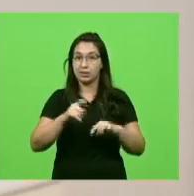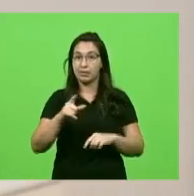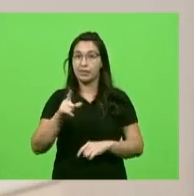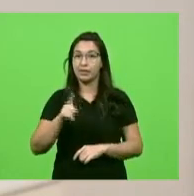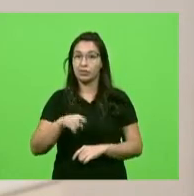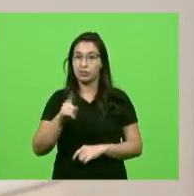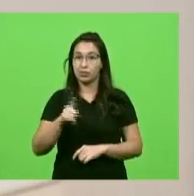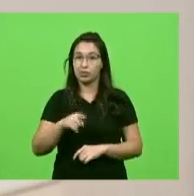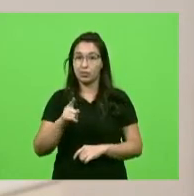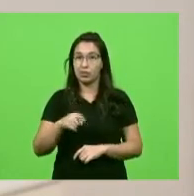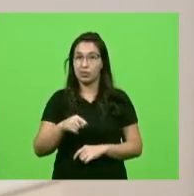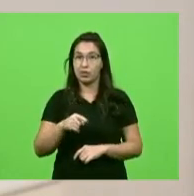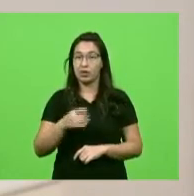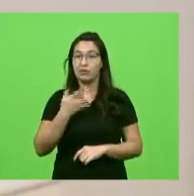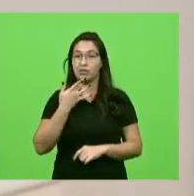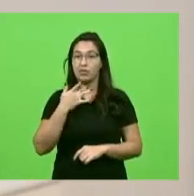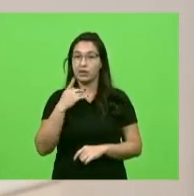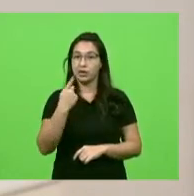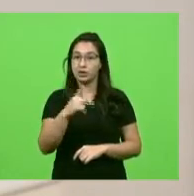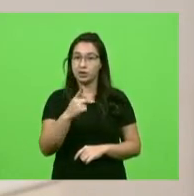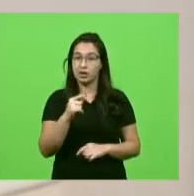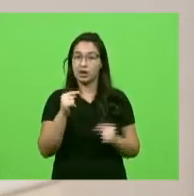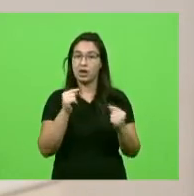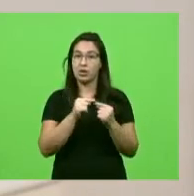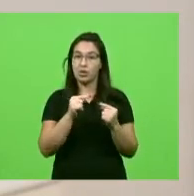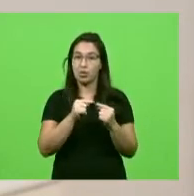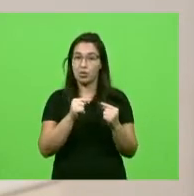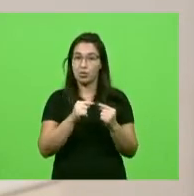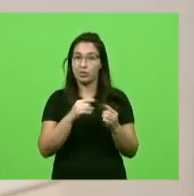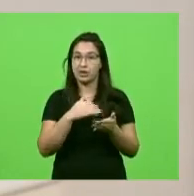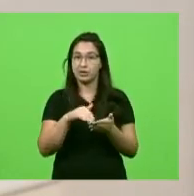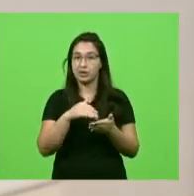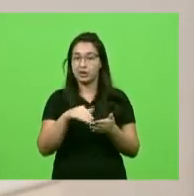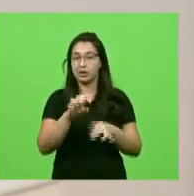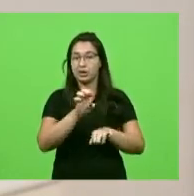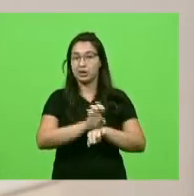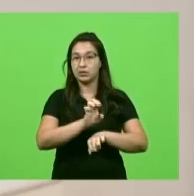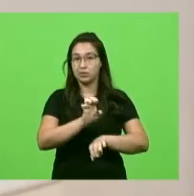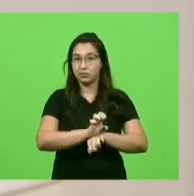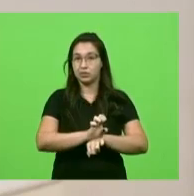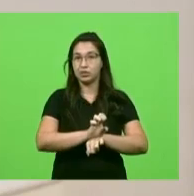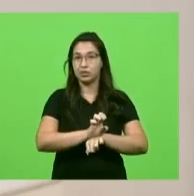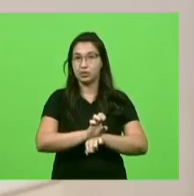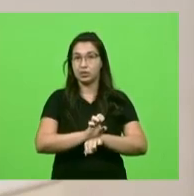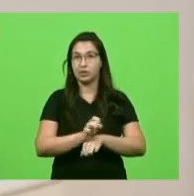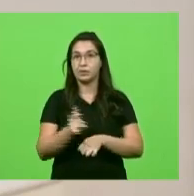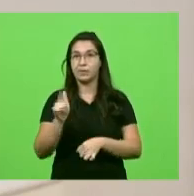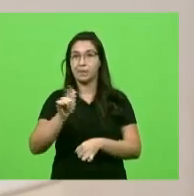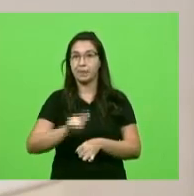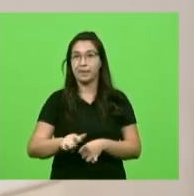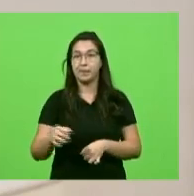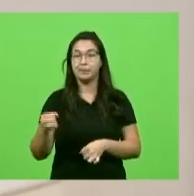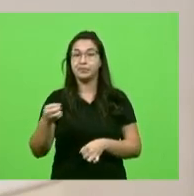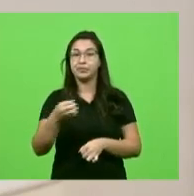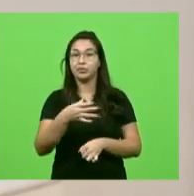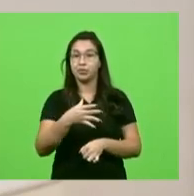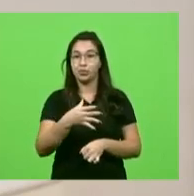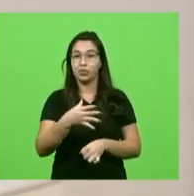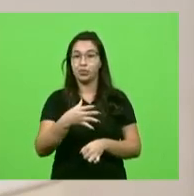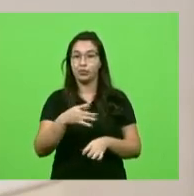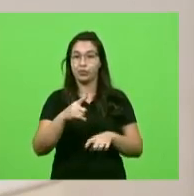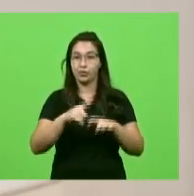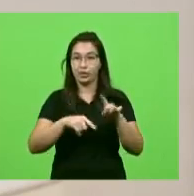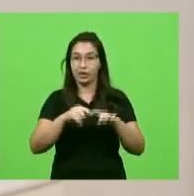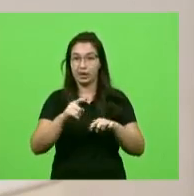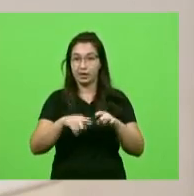sua vontade e sempre em conformidade com a Secretaria do Estado da Saúde, salientou que o novo modelo de respirador pulmonar do